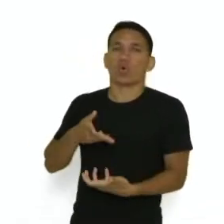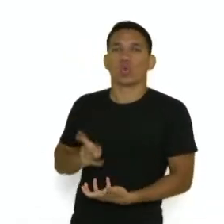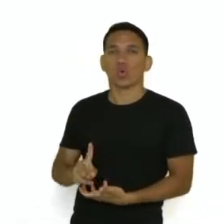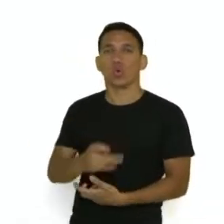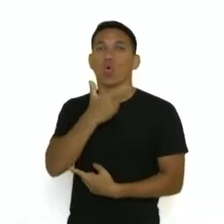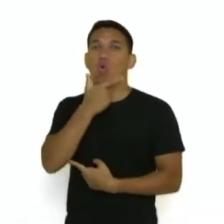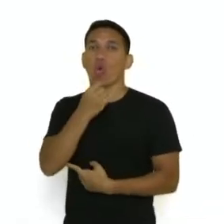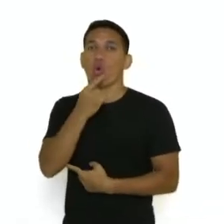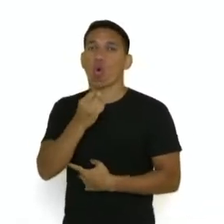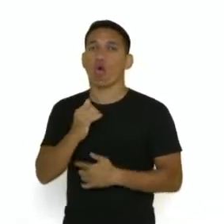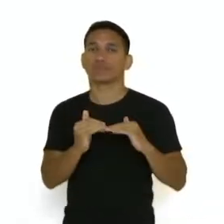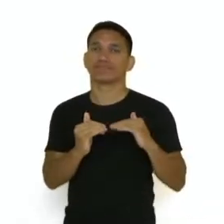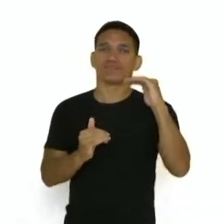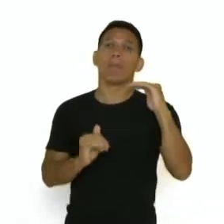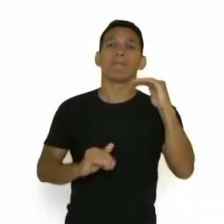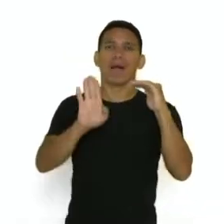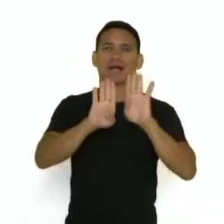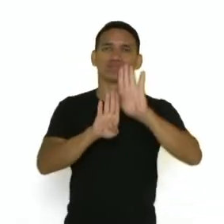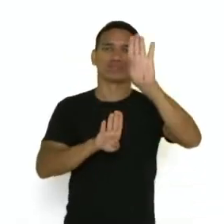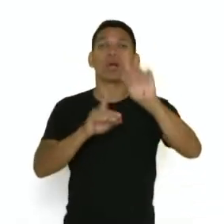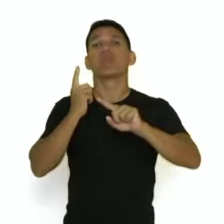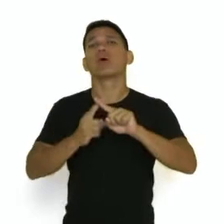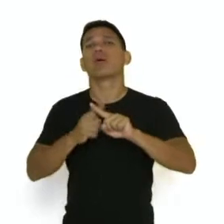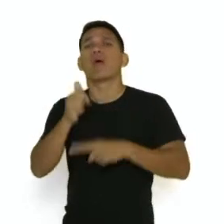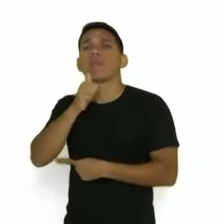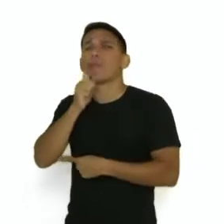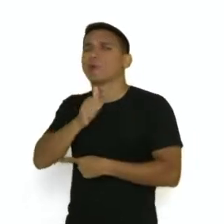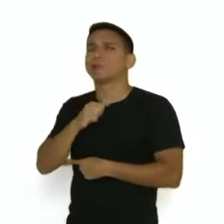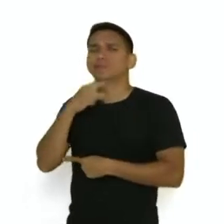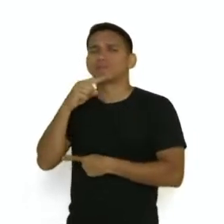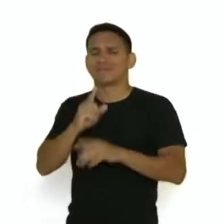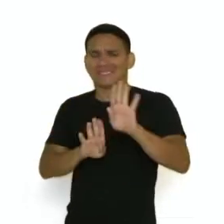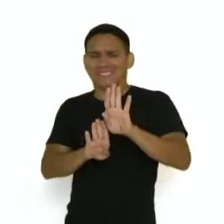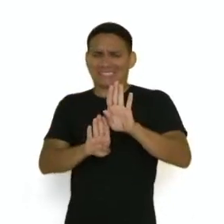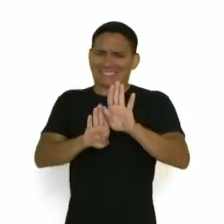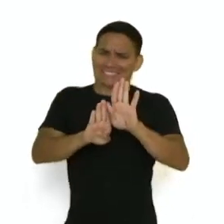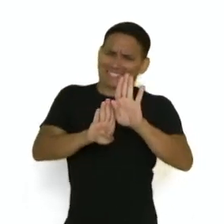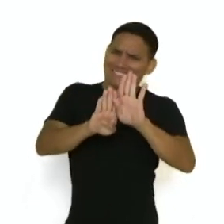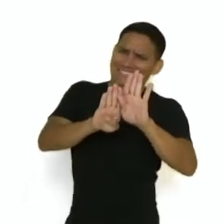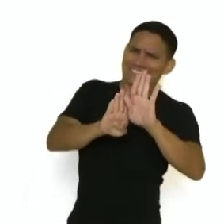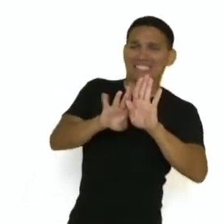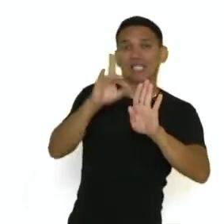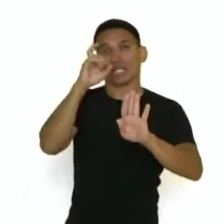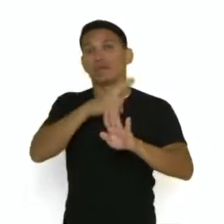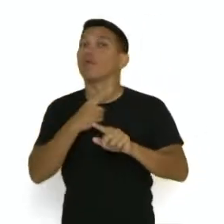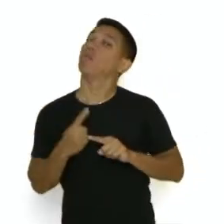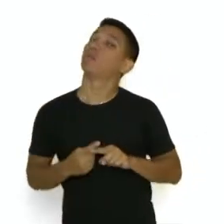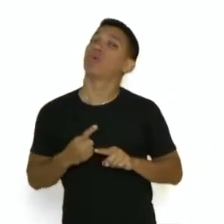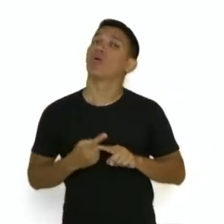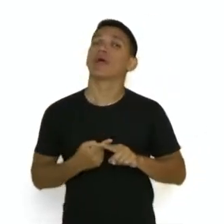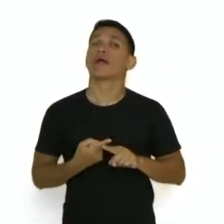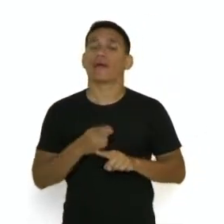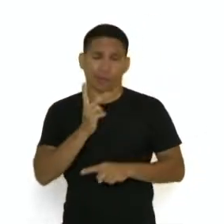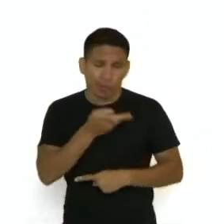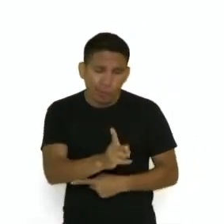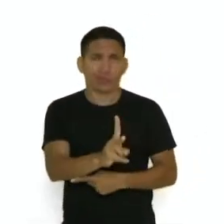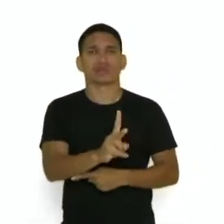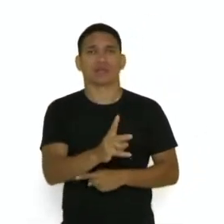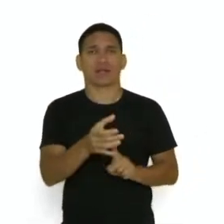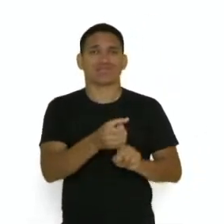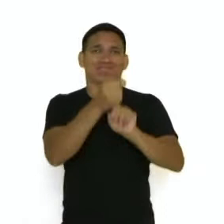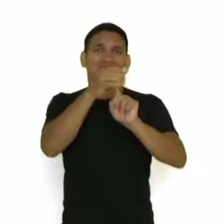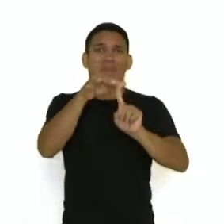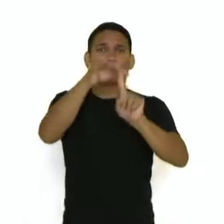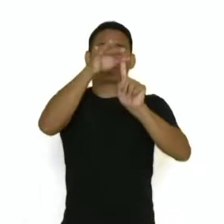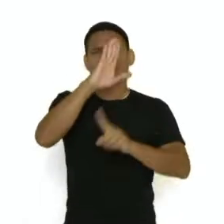as mulheres não conseguem chegar ao topo. E as mulheres não chegam ao topo porque o mundo ainda é dos homens. Não dá para